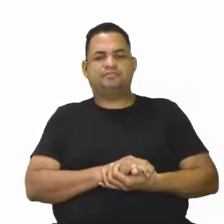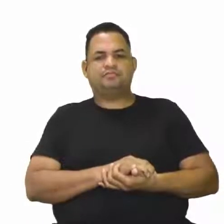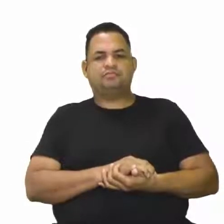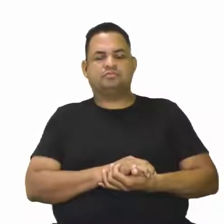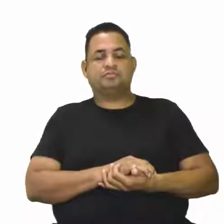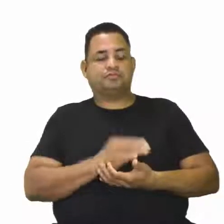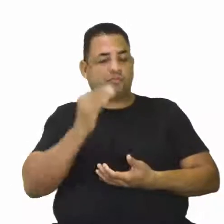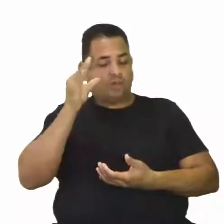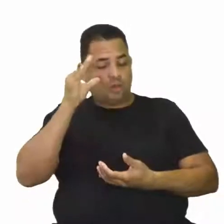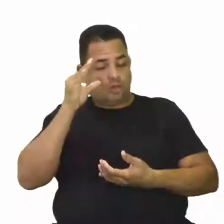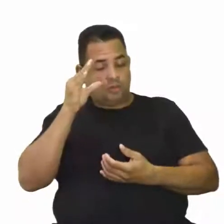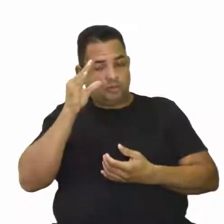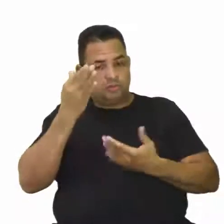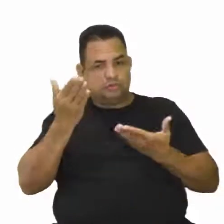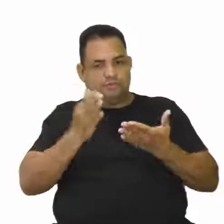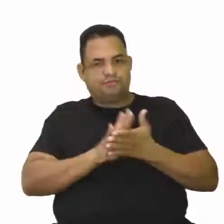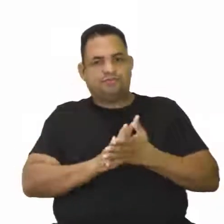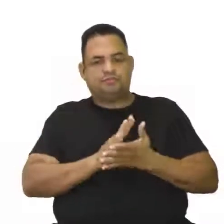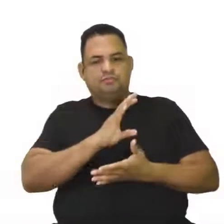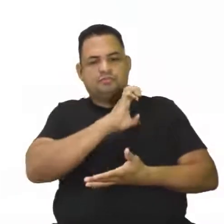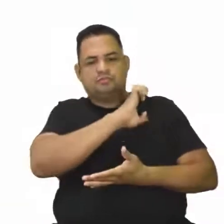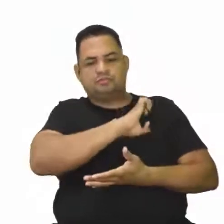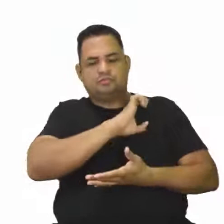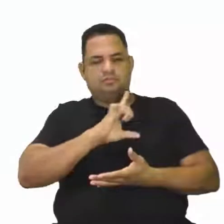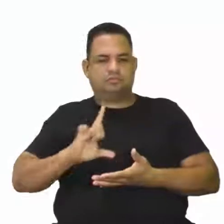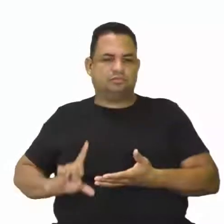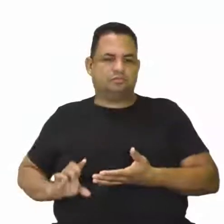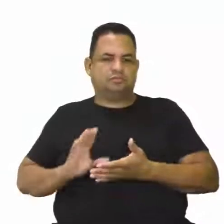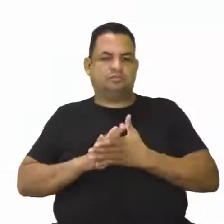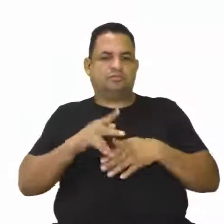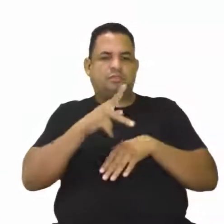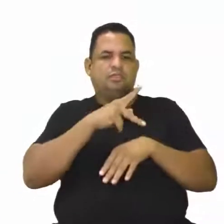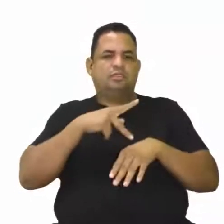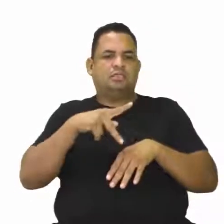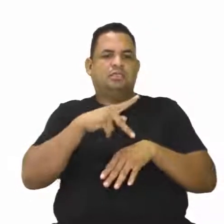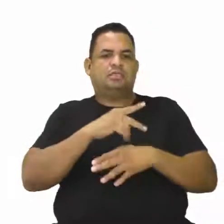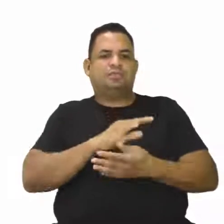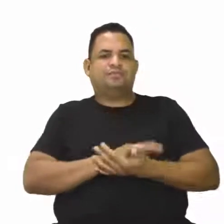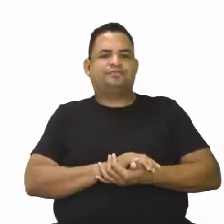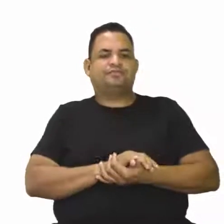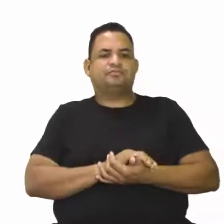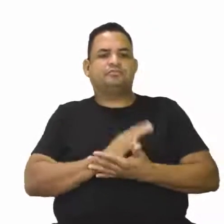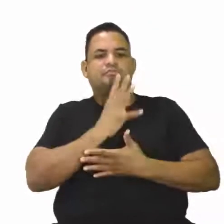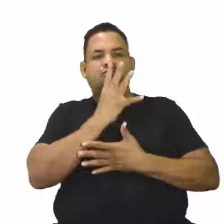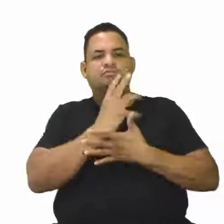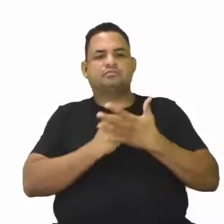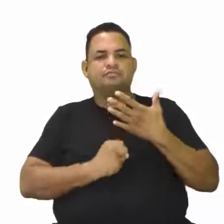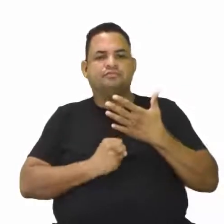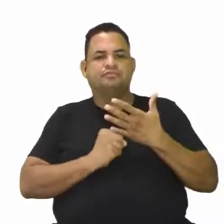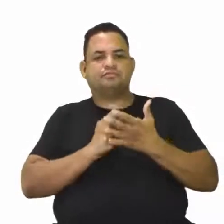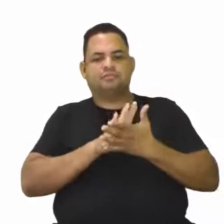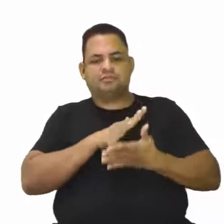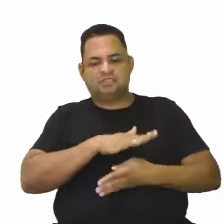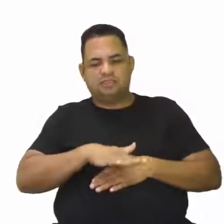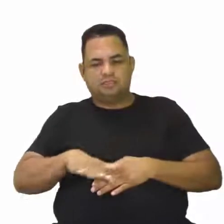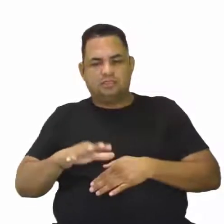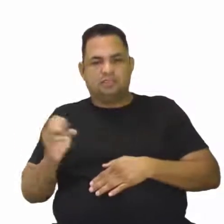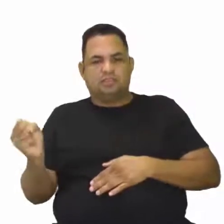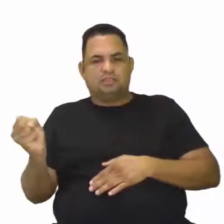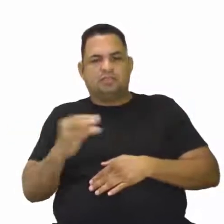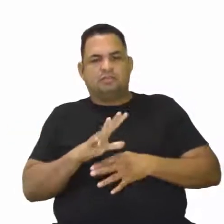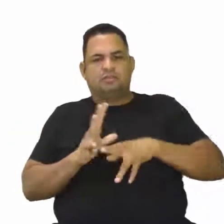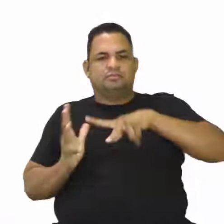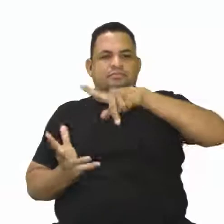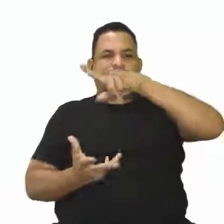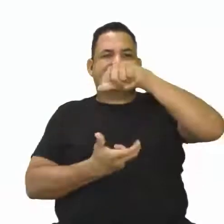por curiosidade, El Salvador é um dos países que mais desaparecem crianças e jovens no